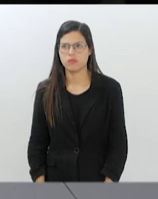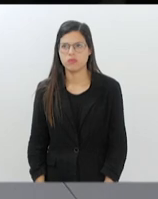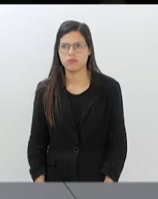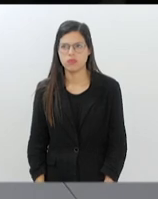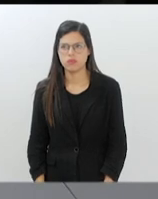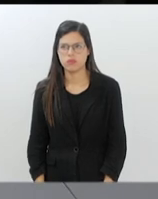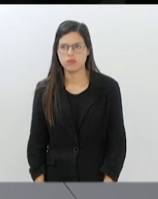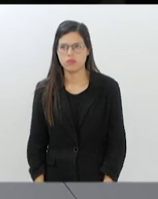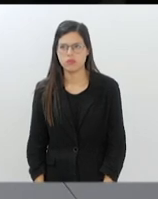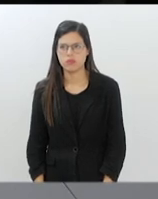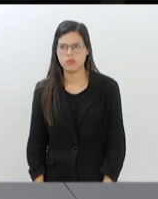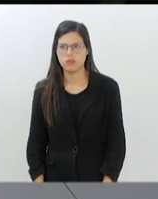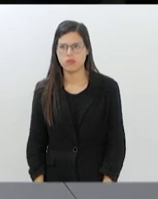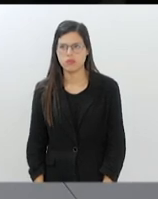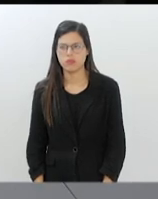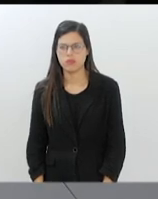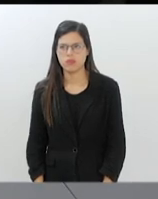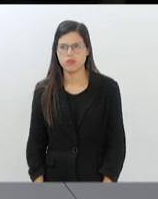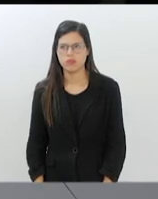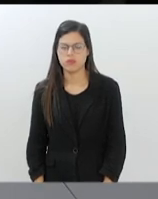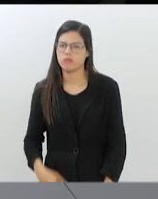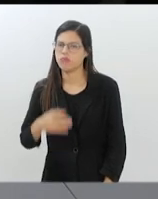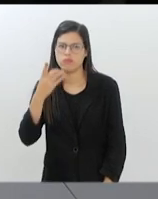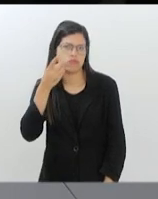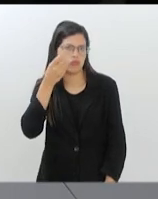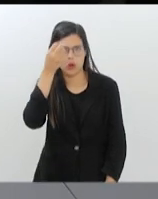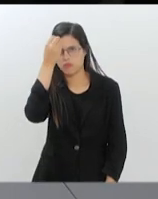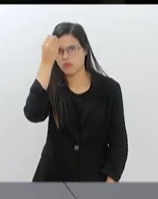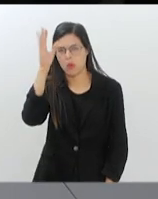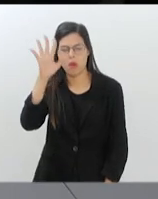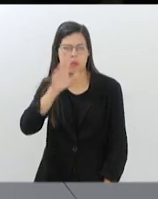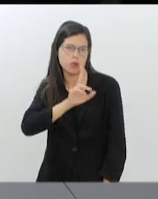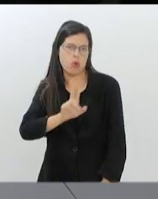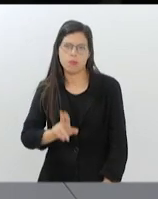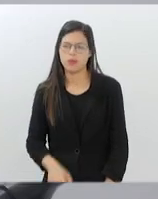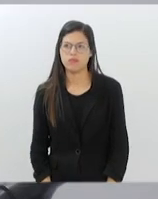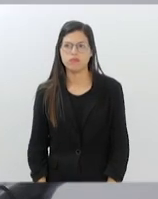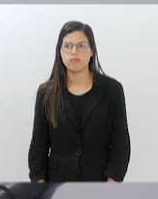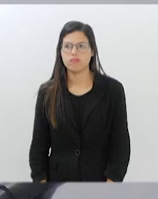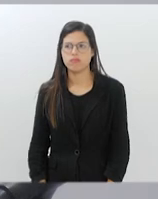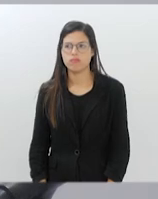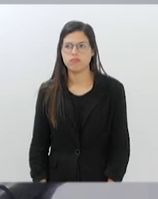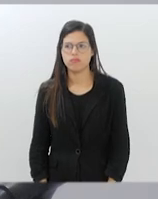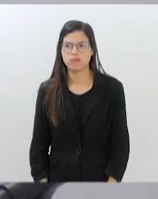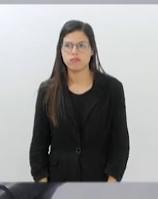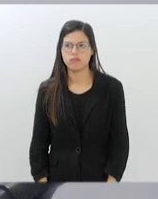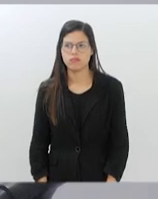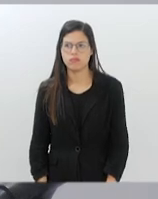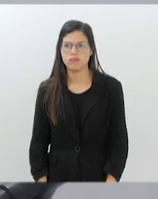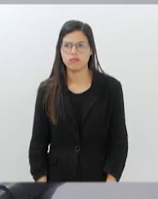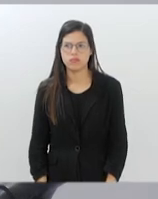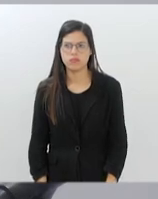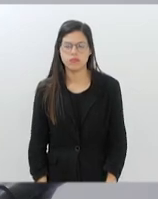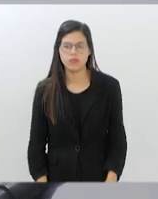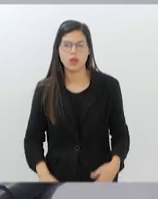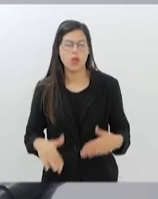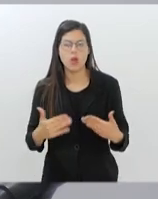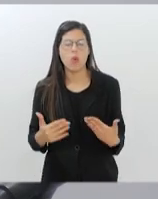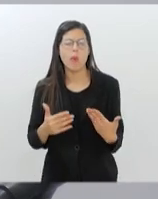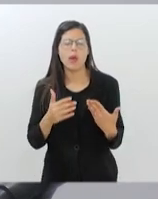Faro e deputado Sinceramente não não lembro o nome aqui quais são as empresas que ganharam por dispensa de